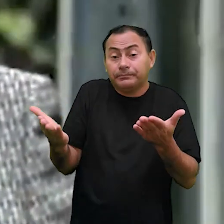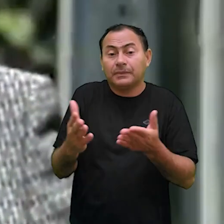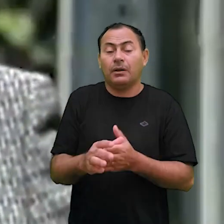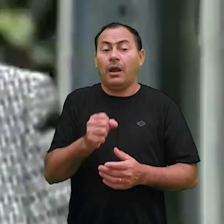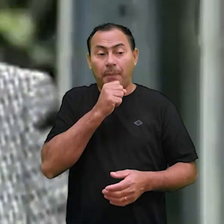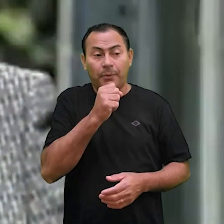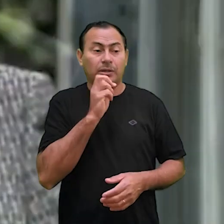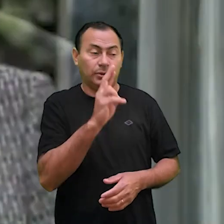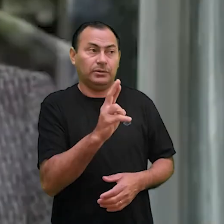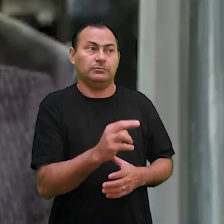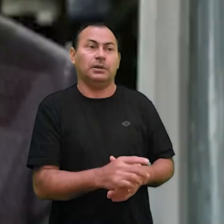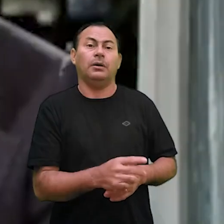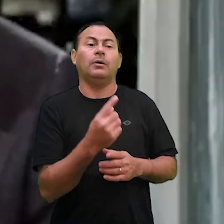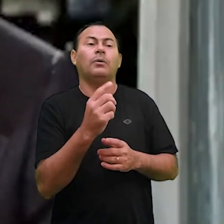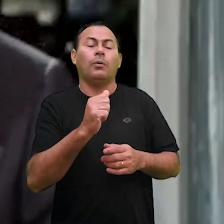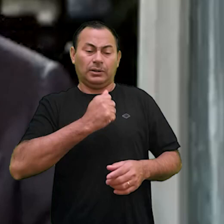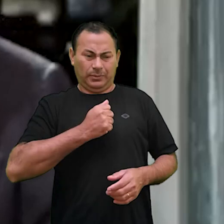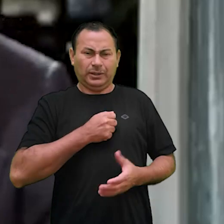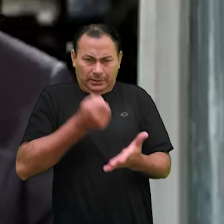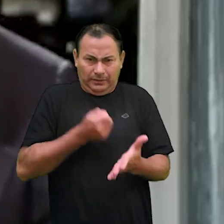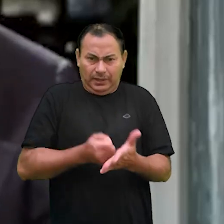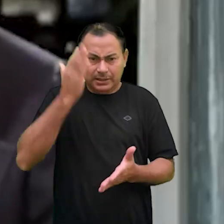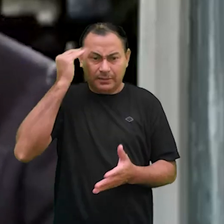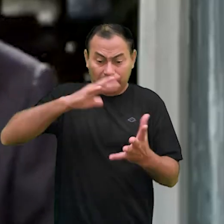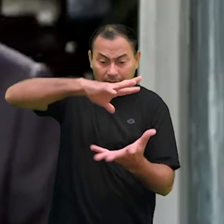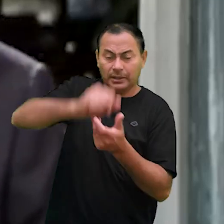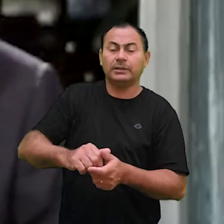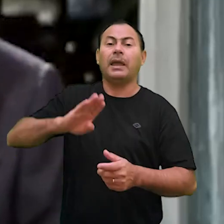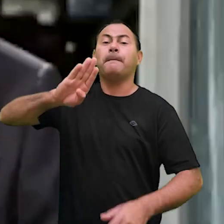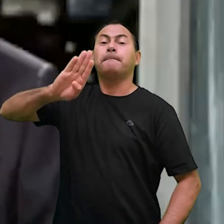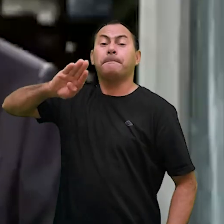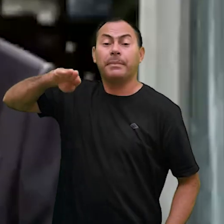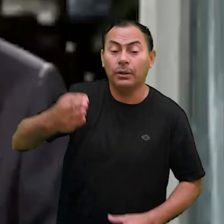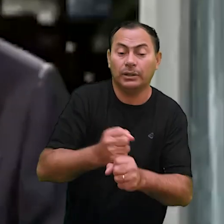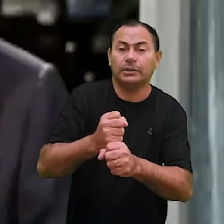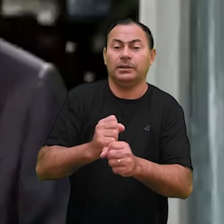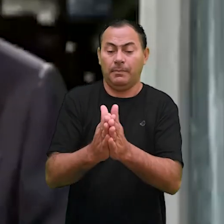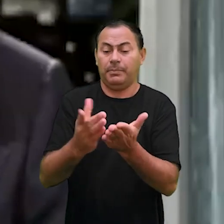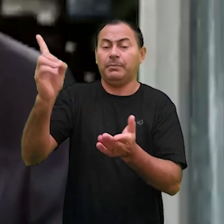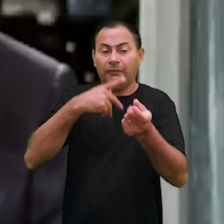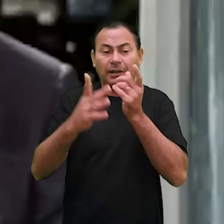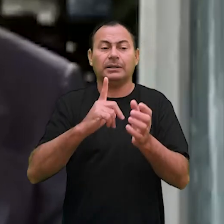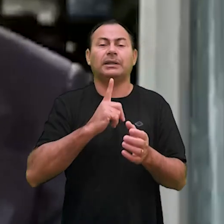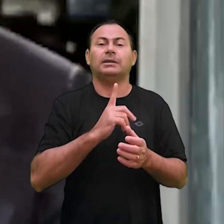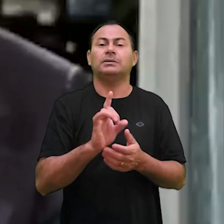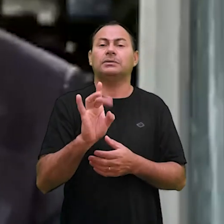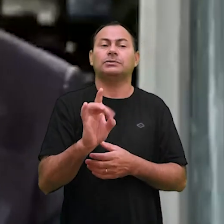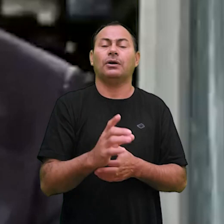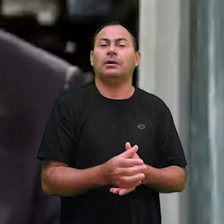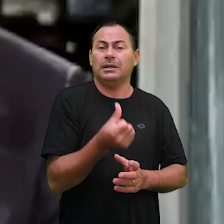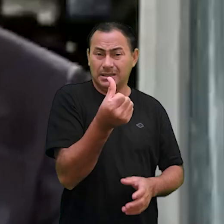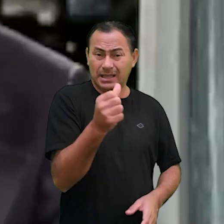problema para você? Então, o repórter respondeu, um antropólogo deveria saber que a Terra tem bilhões de anos e a